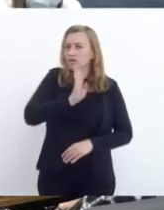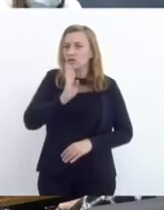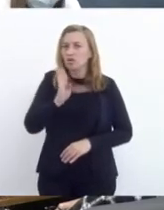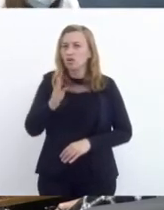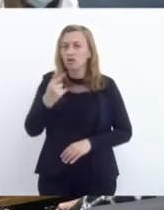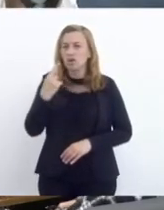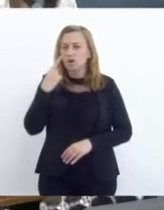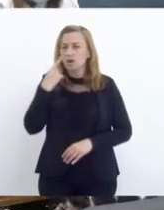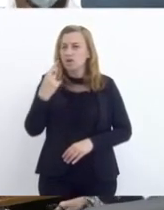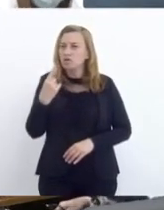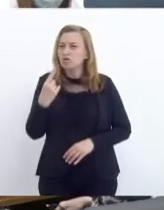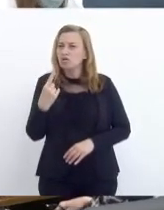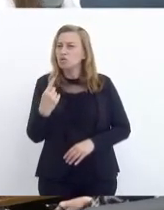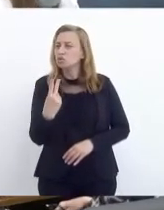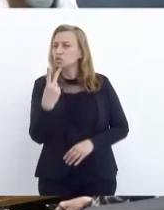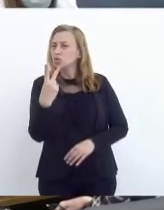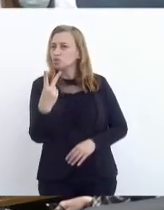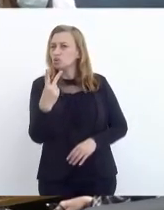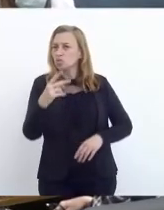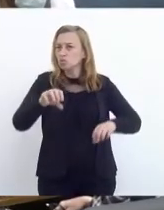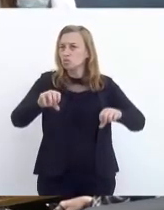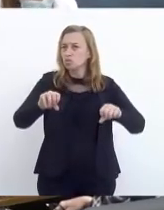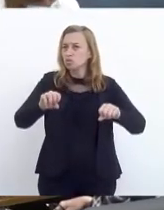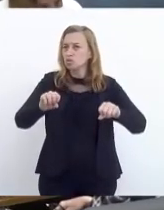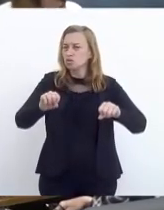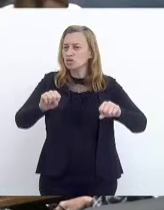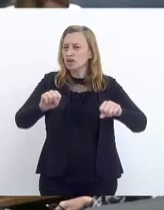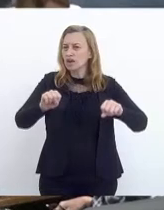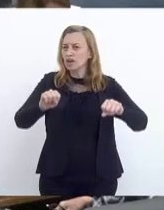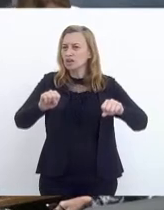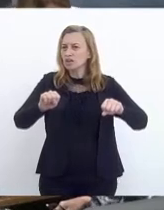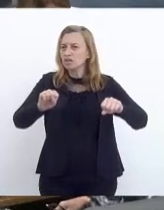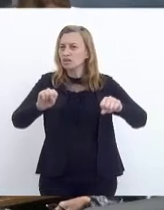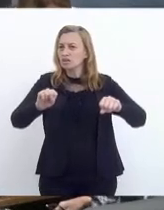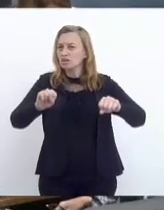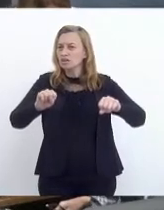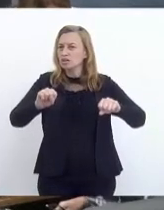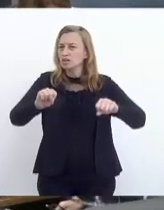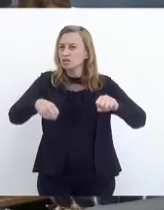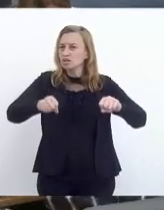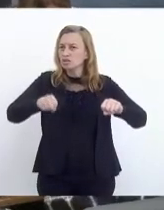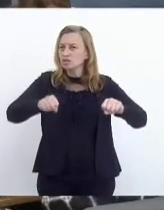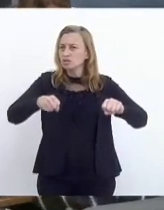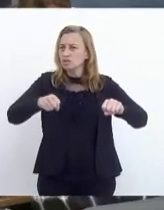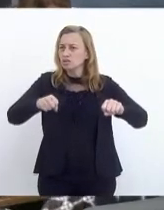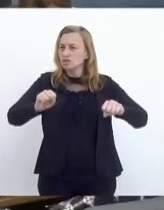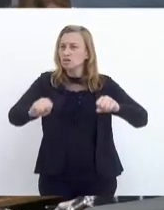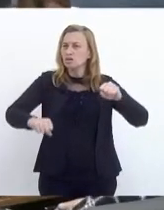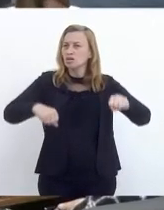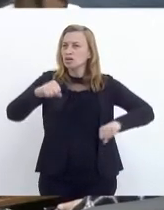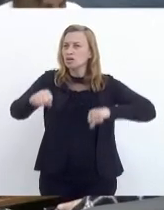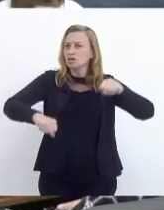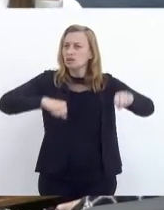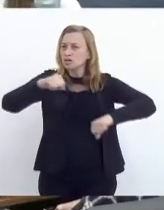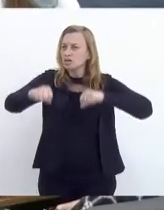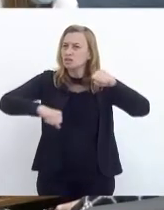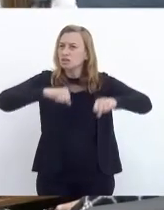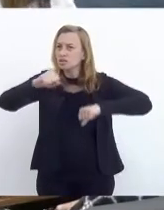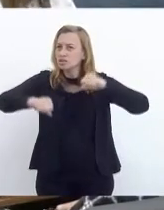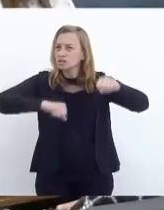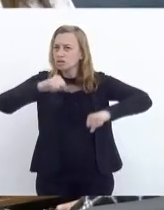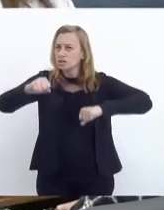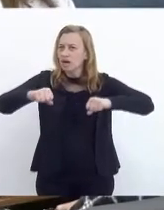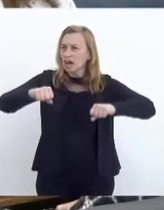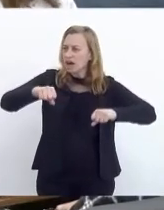um no skate. Quer dizer, não é mais motocicleta, não é mais bicicleta, agora já é no